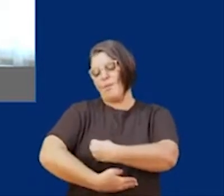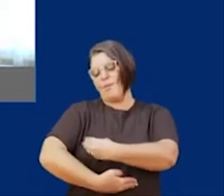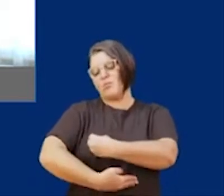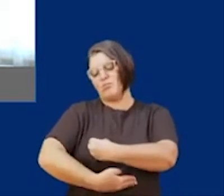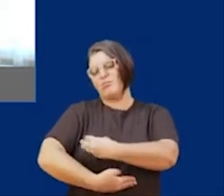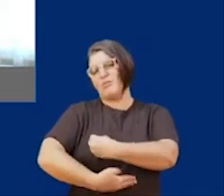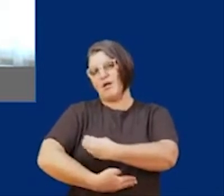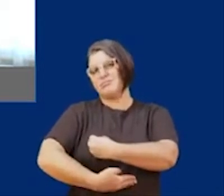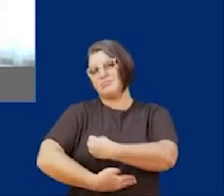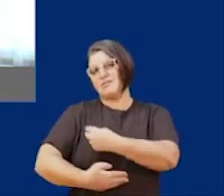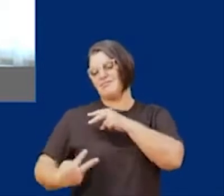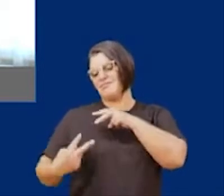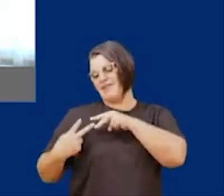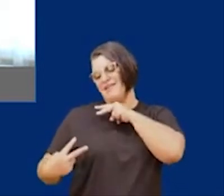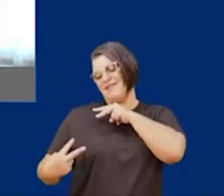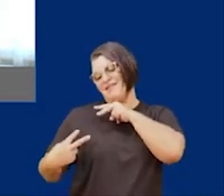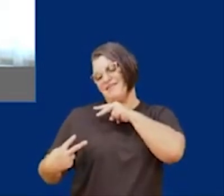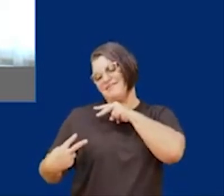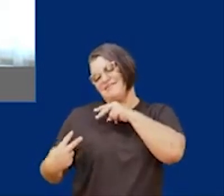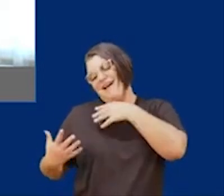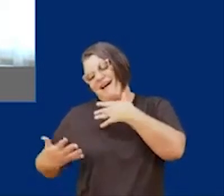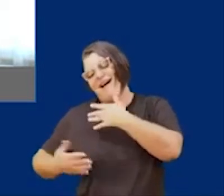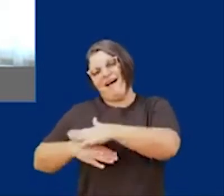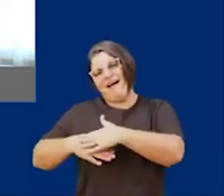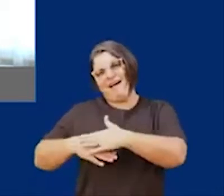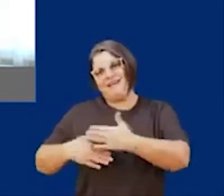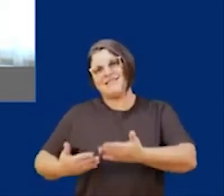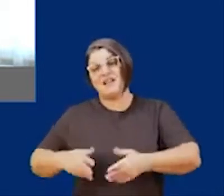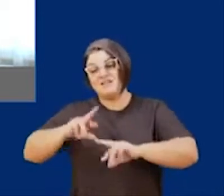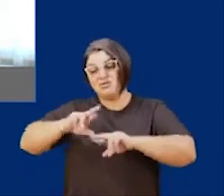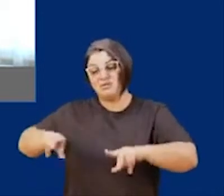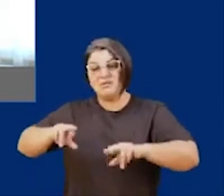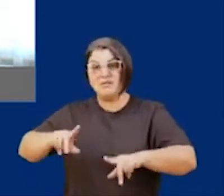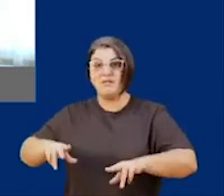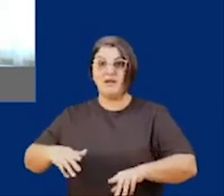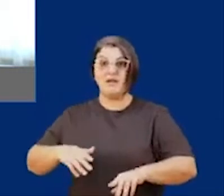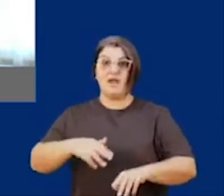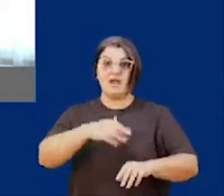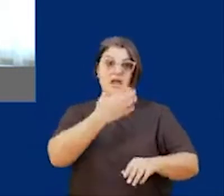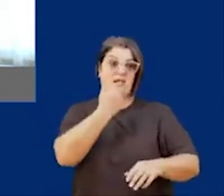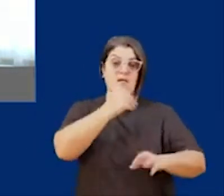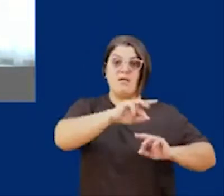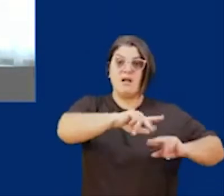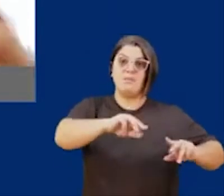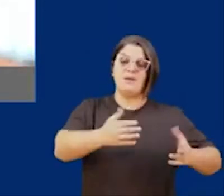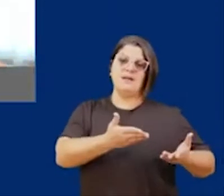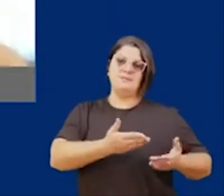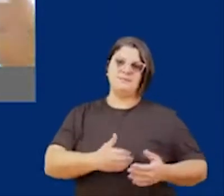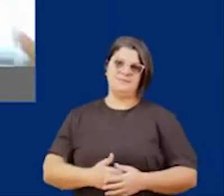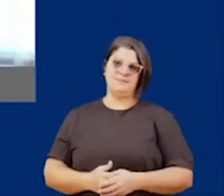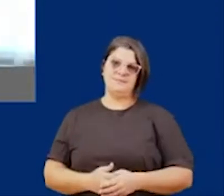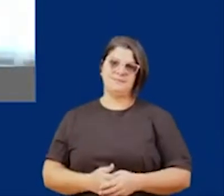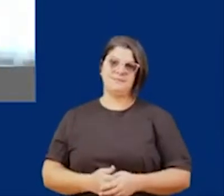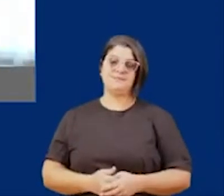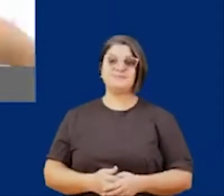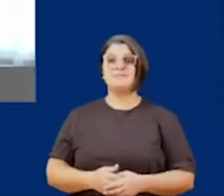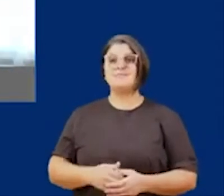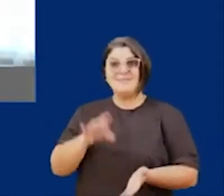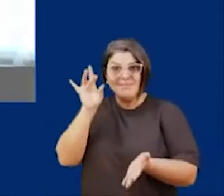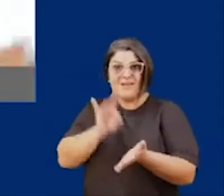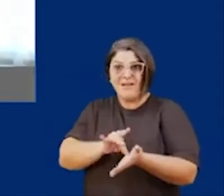da proteção de doenças, que é diferente do que um alimento proporciona, né. Então, de fato, a criança está